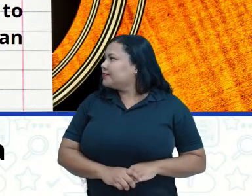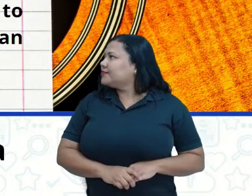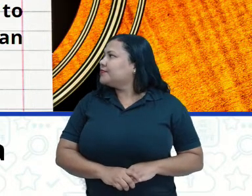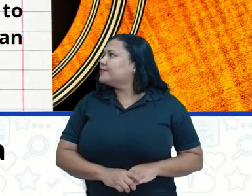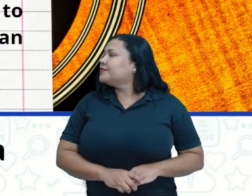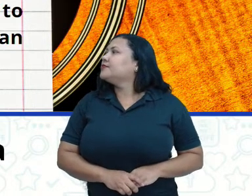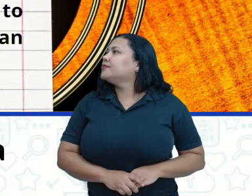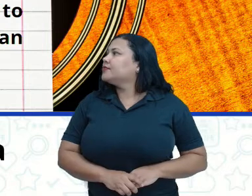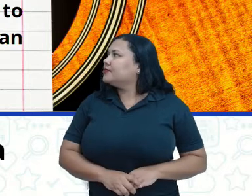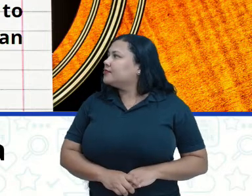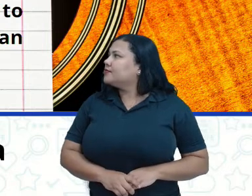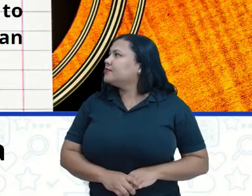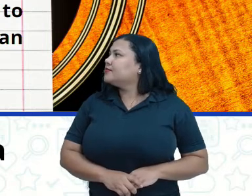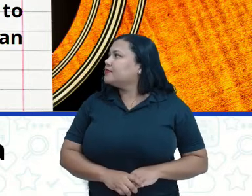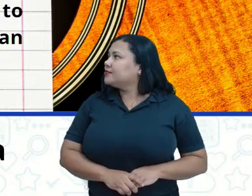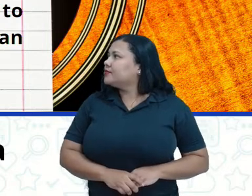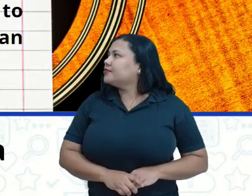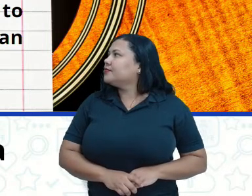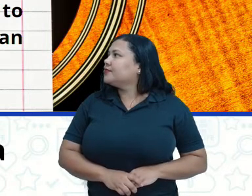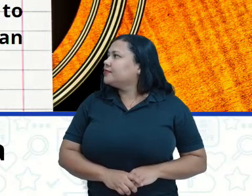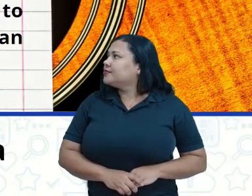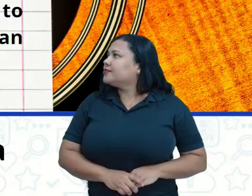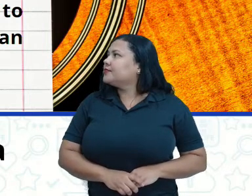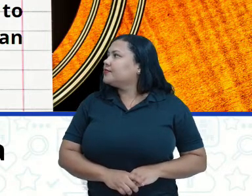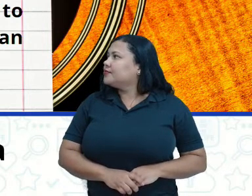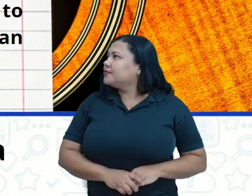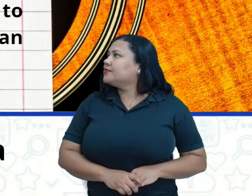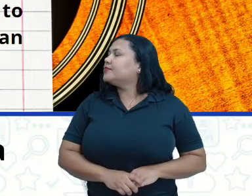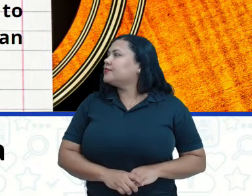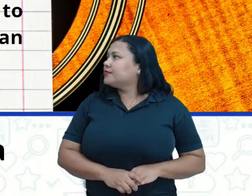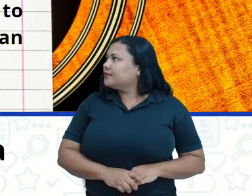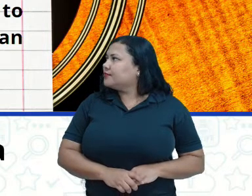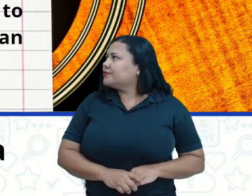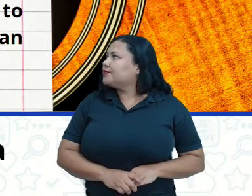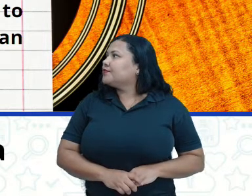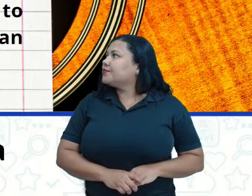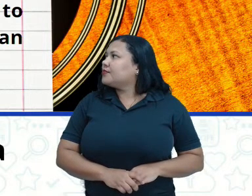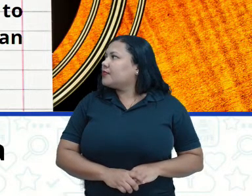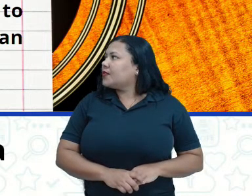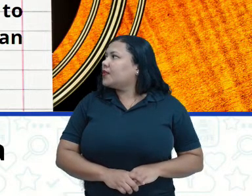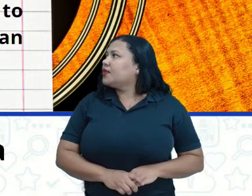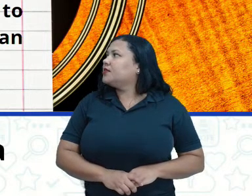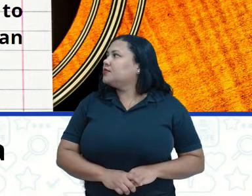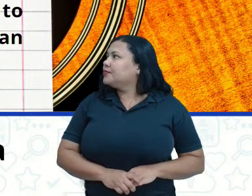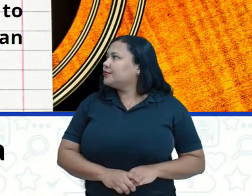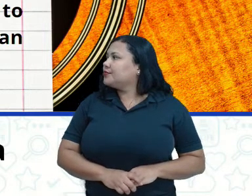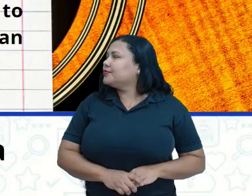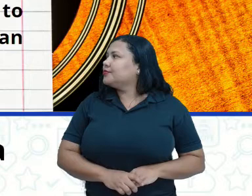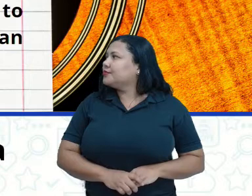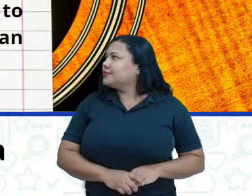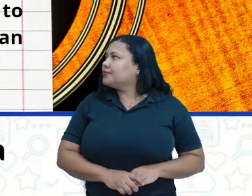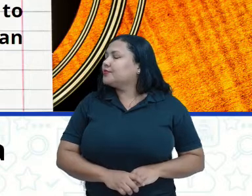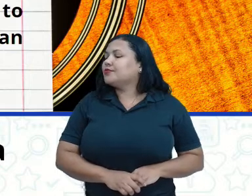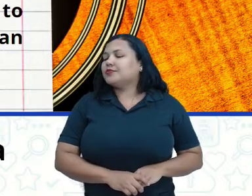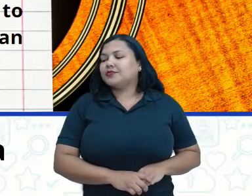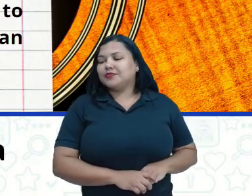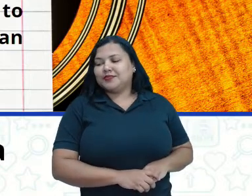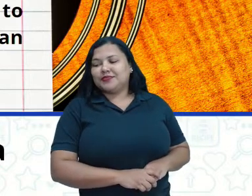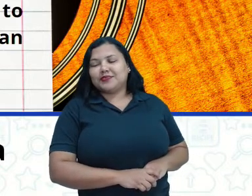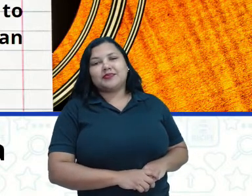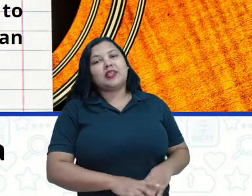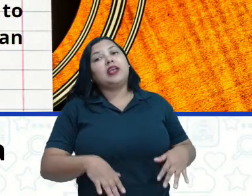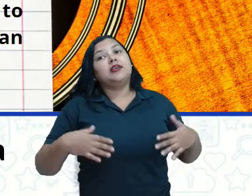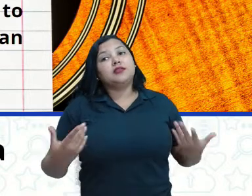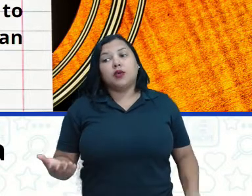form, articulation, matter, and symmetry of expressions. Rappers can also